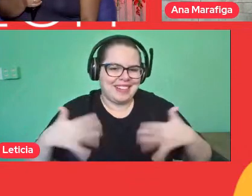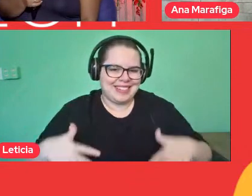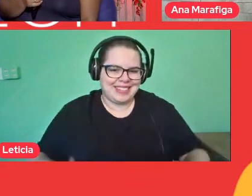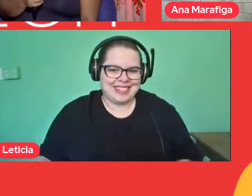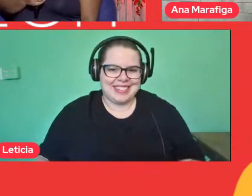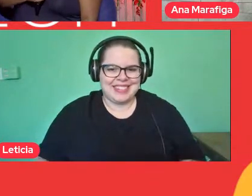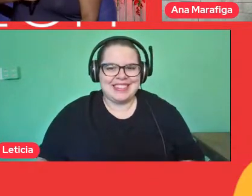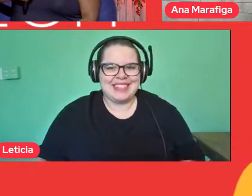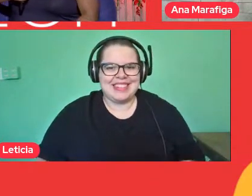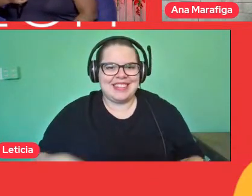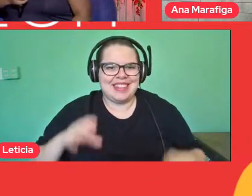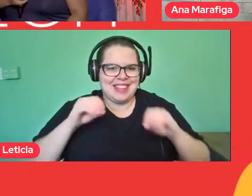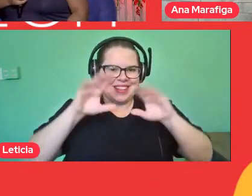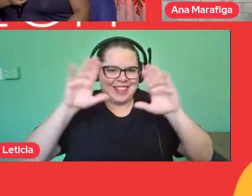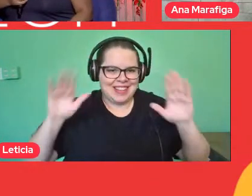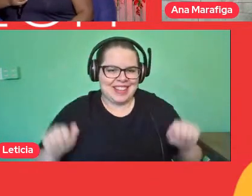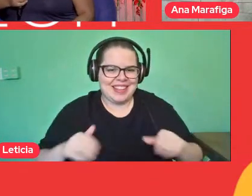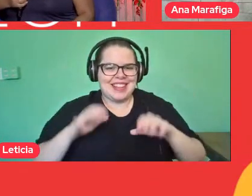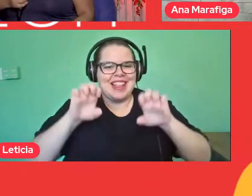Eba!